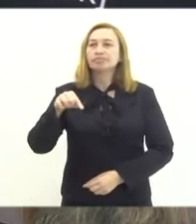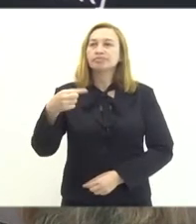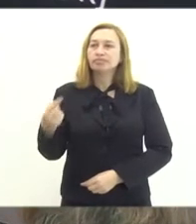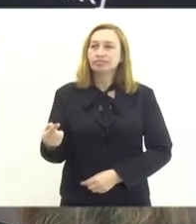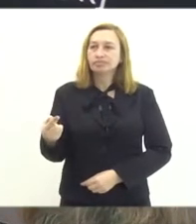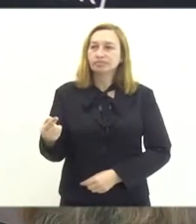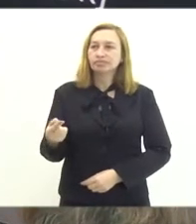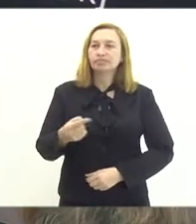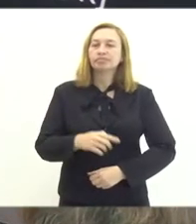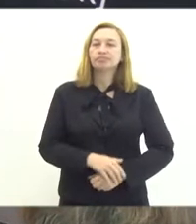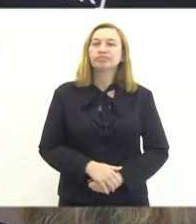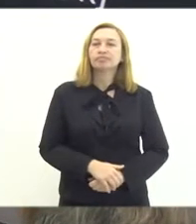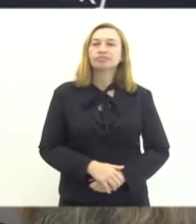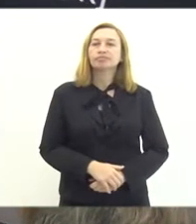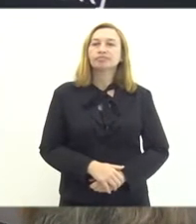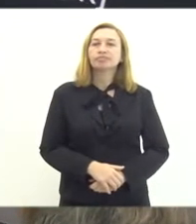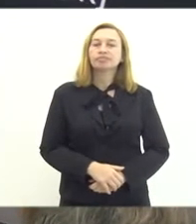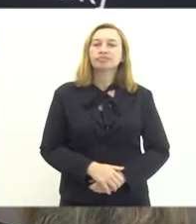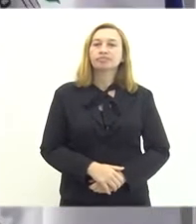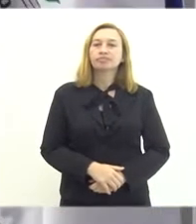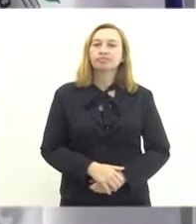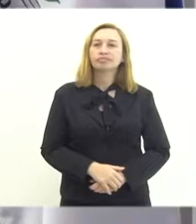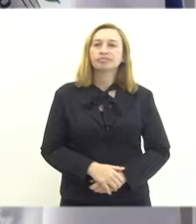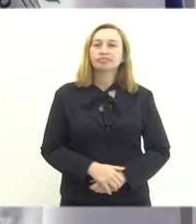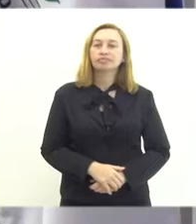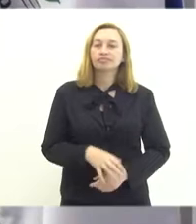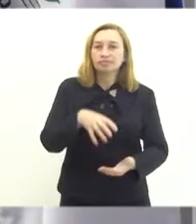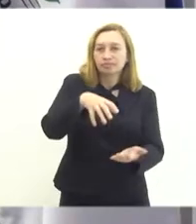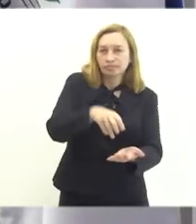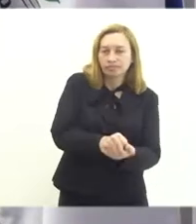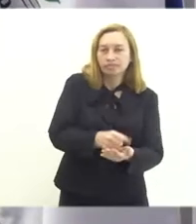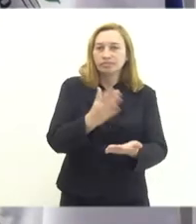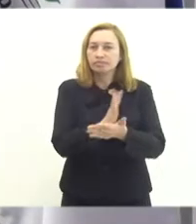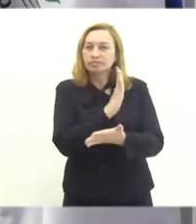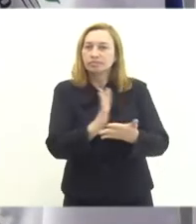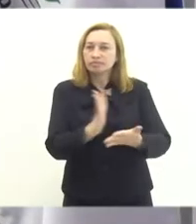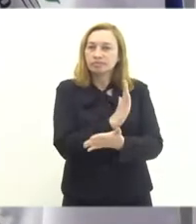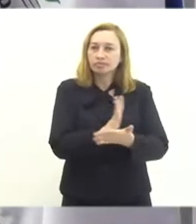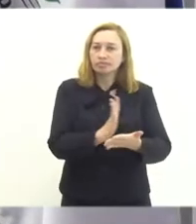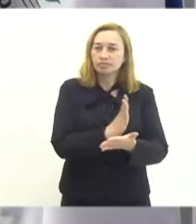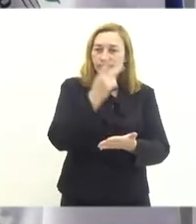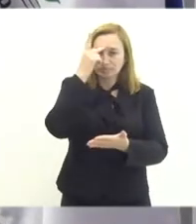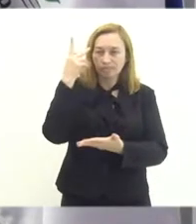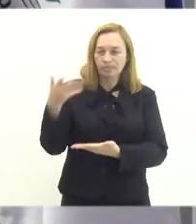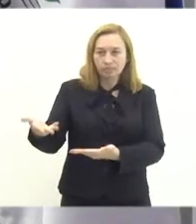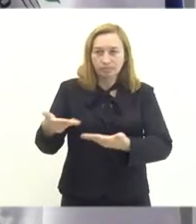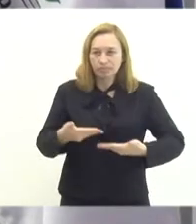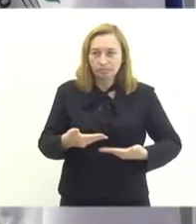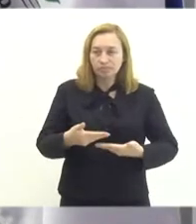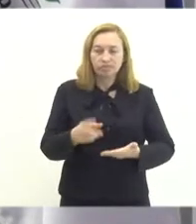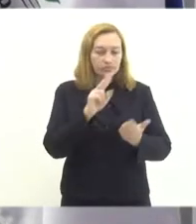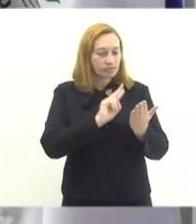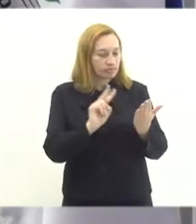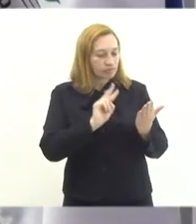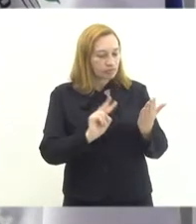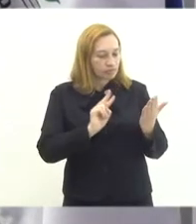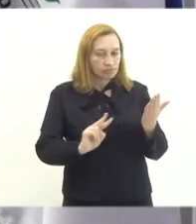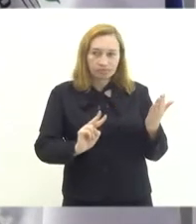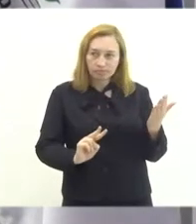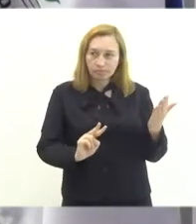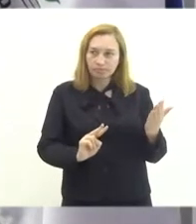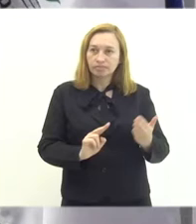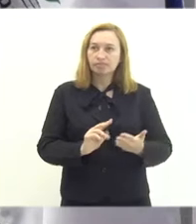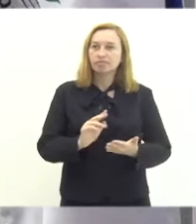o agradecimento E também o registro de alguns convidados aqui que se fazem presentes vou fazer a leitura